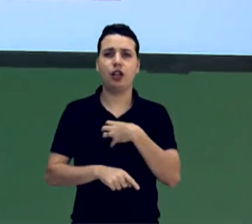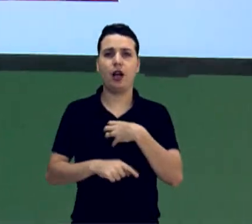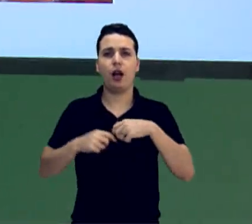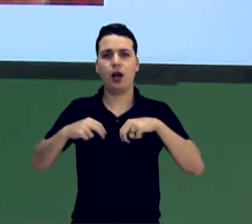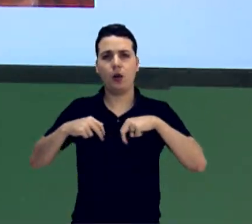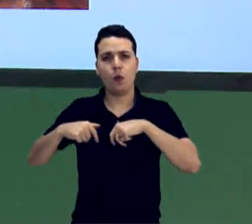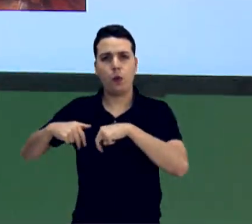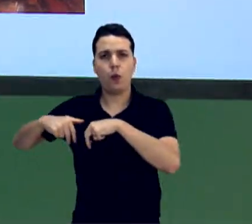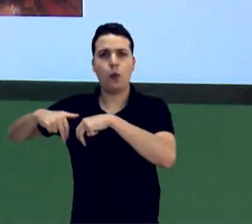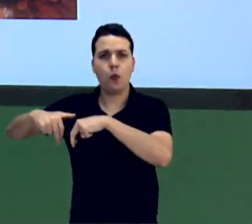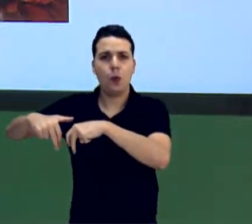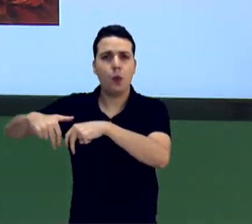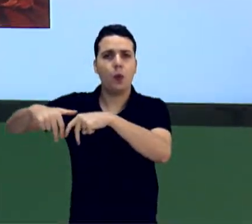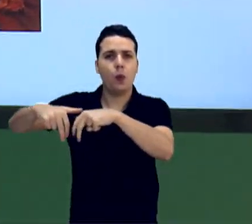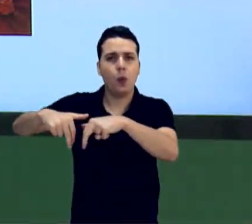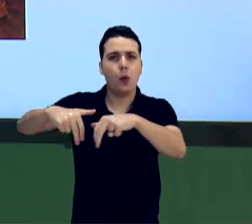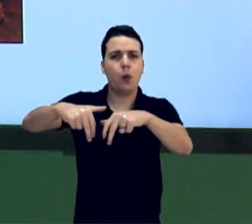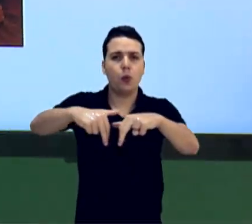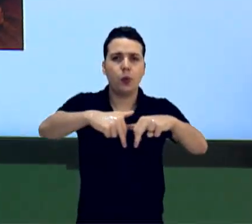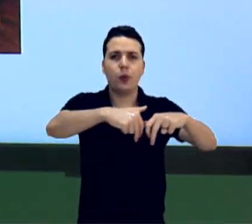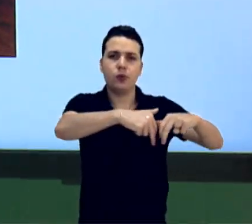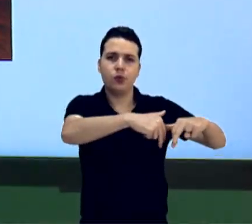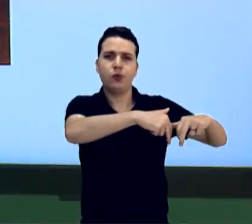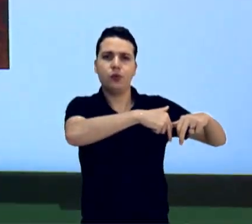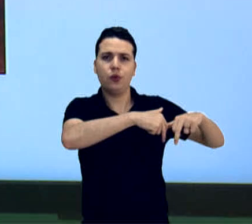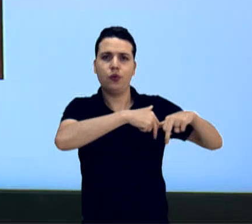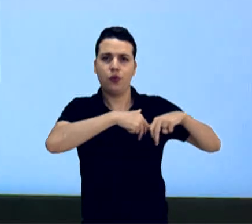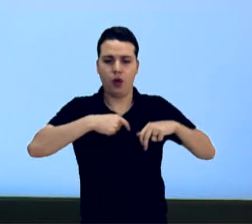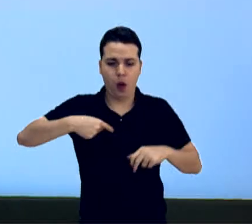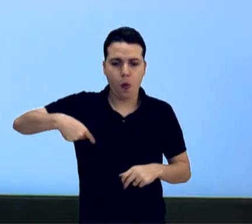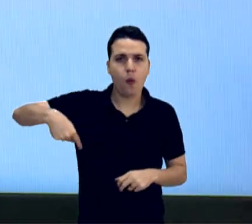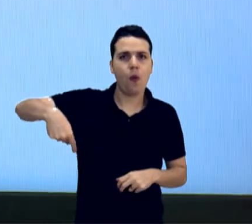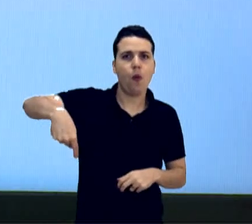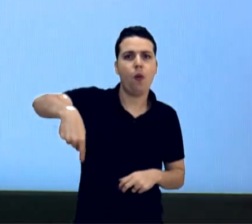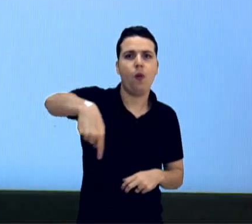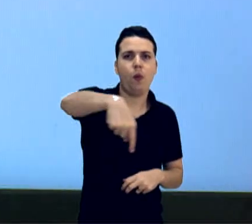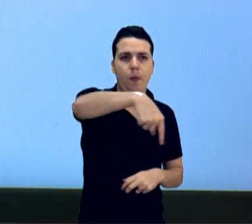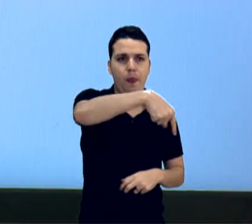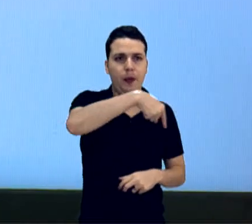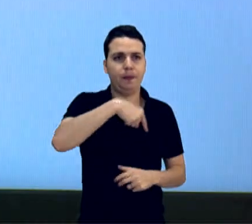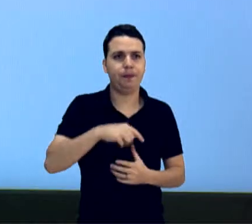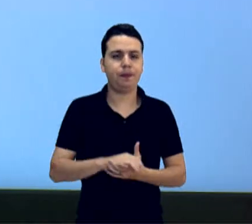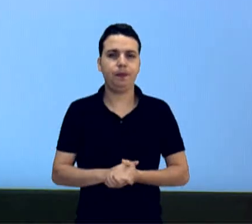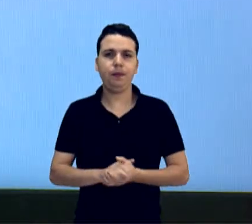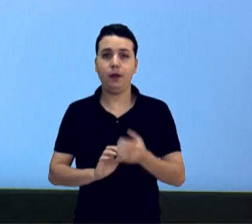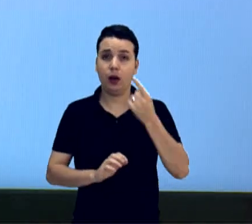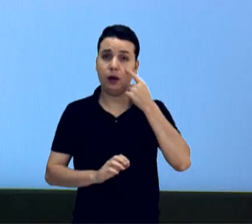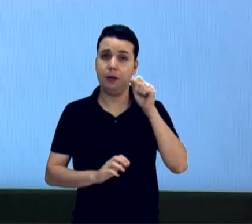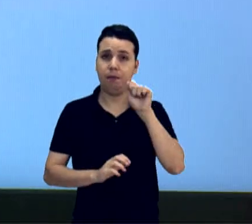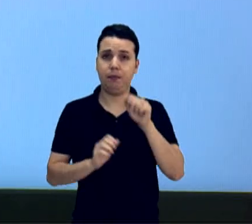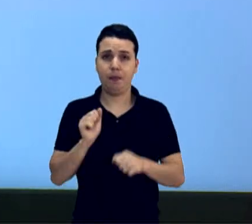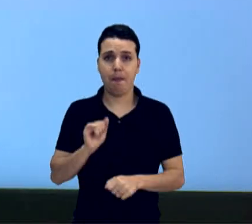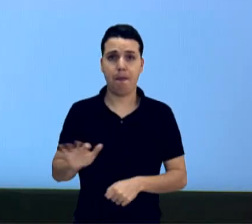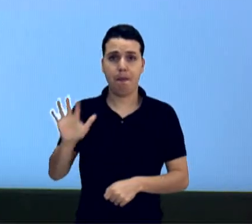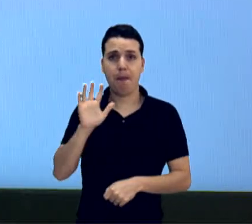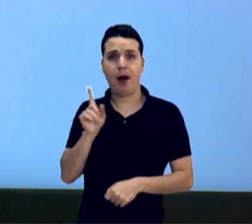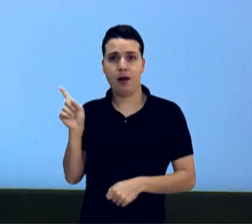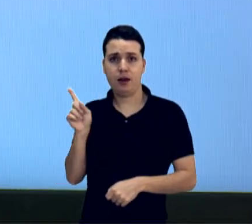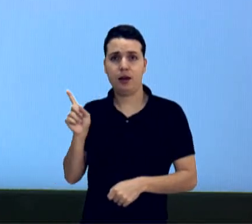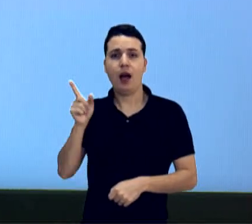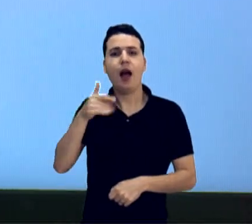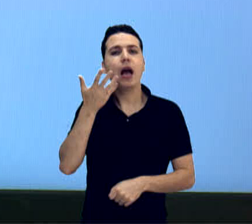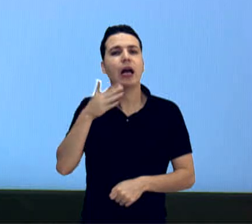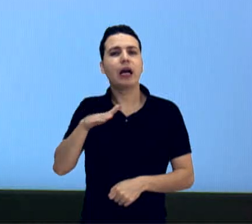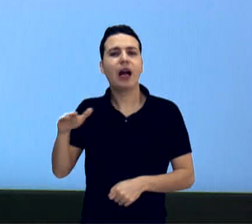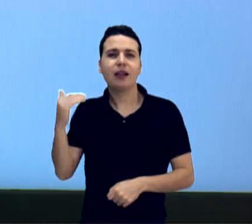dar a volta, né? Você vai dançando o shotzinho. Aqui a gente está vendo crianças, né? Adolescentes,